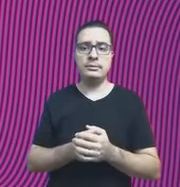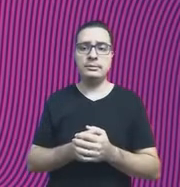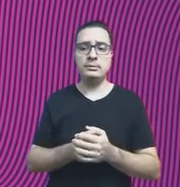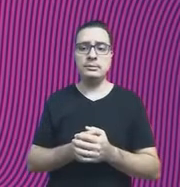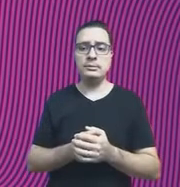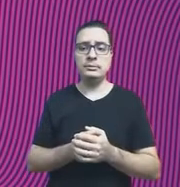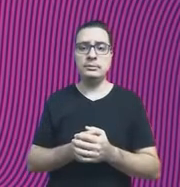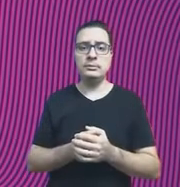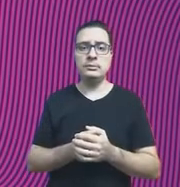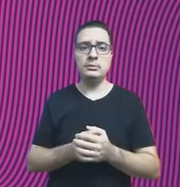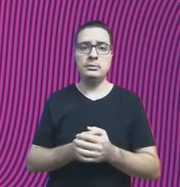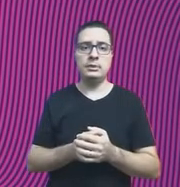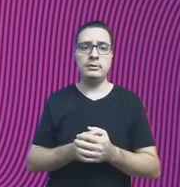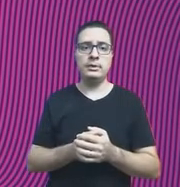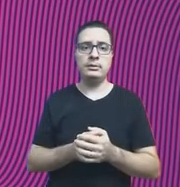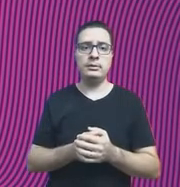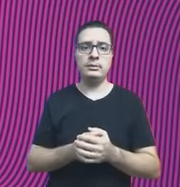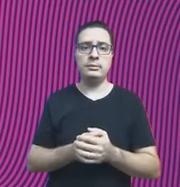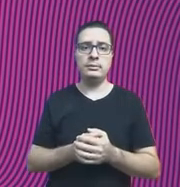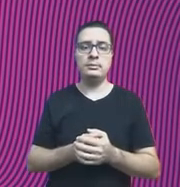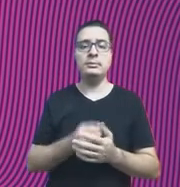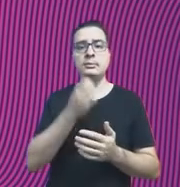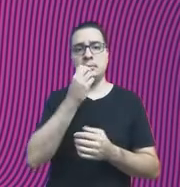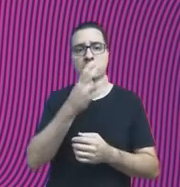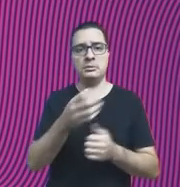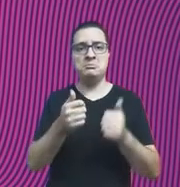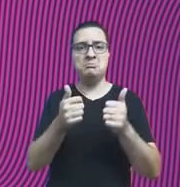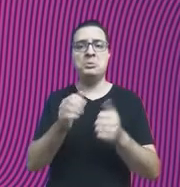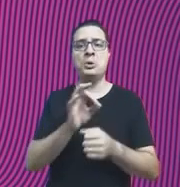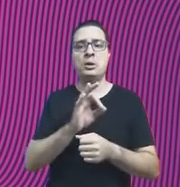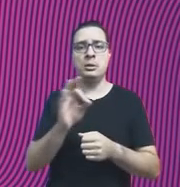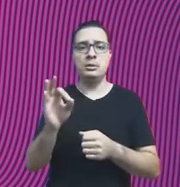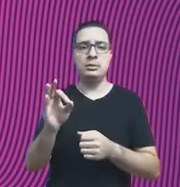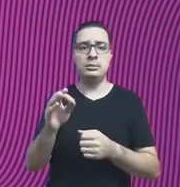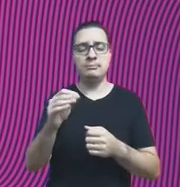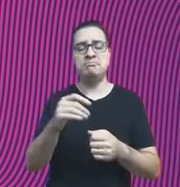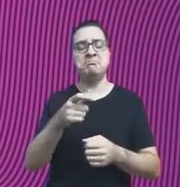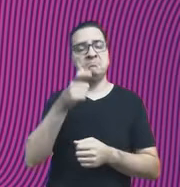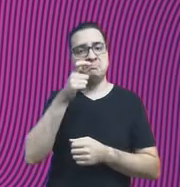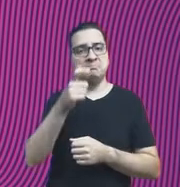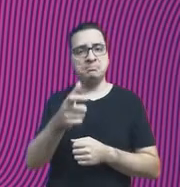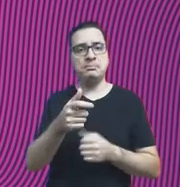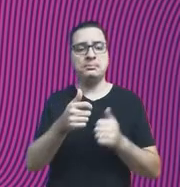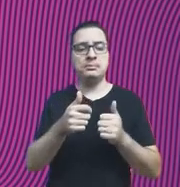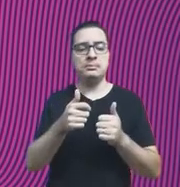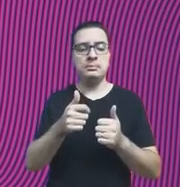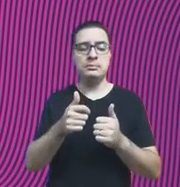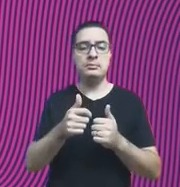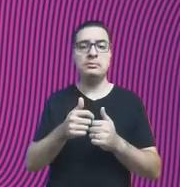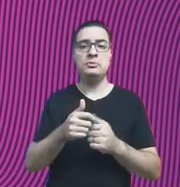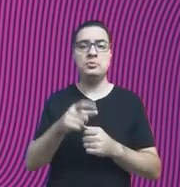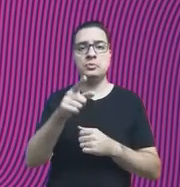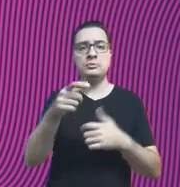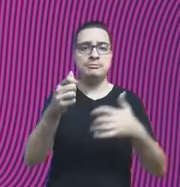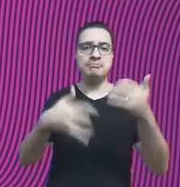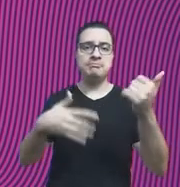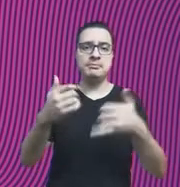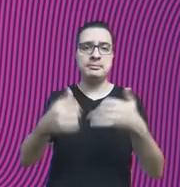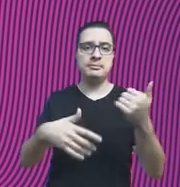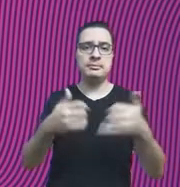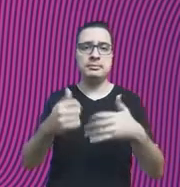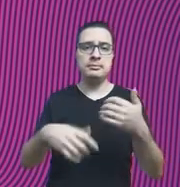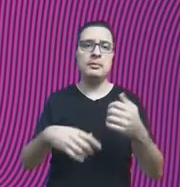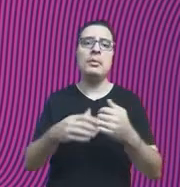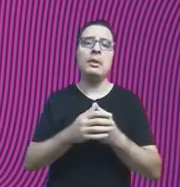Guilherme, excepcional, Bárbara, muitíssimo interessante sua tese. Eu já tínhamos conversado